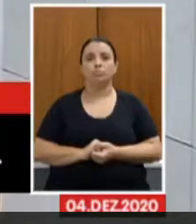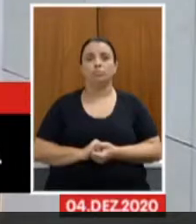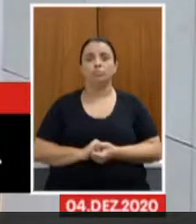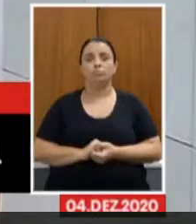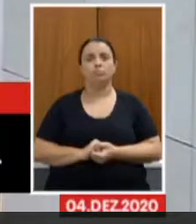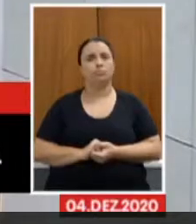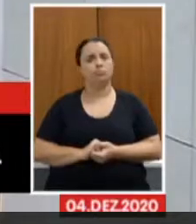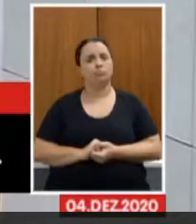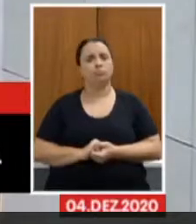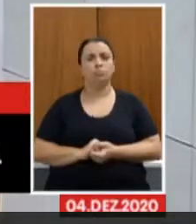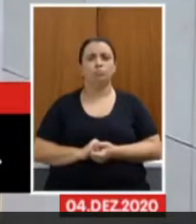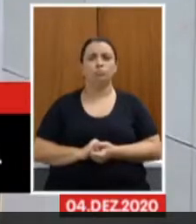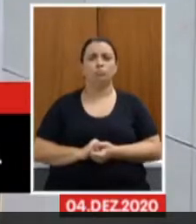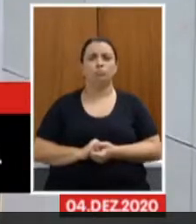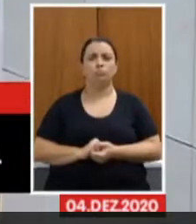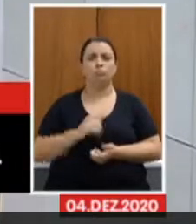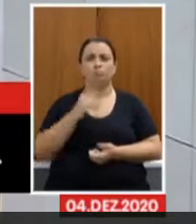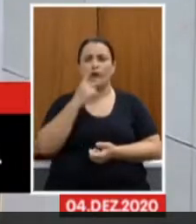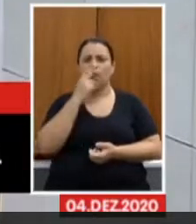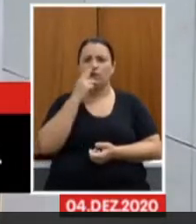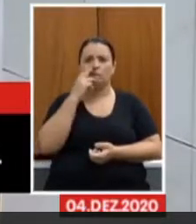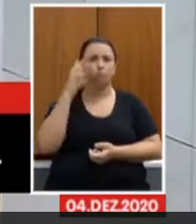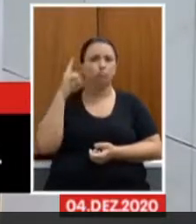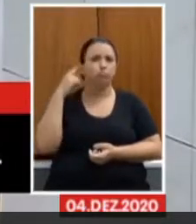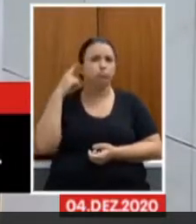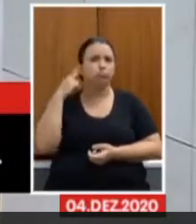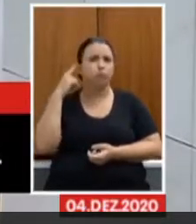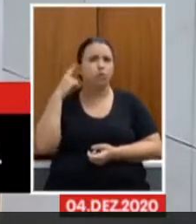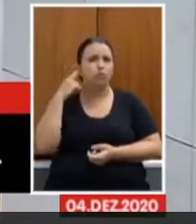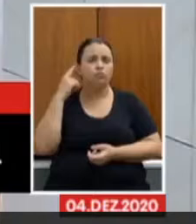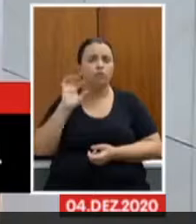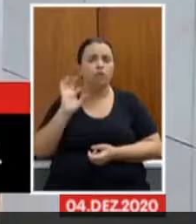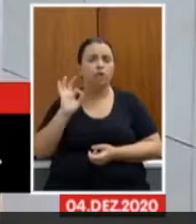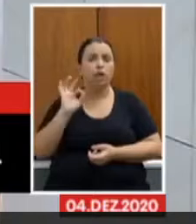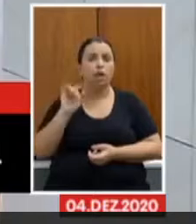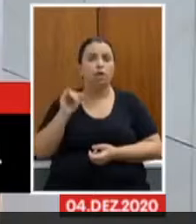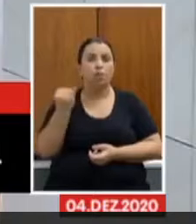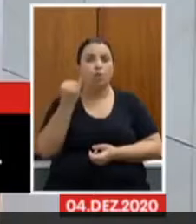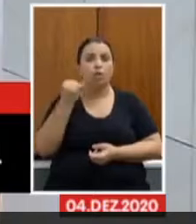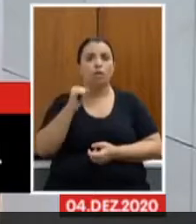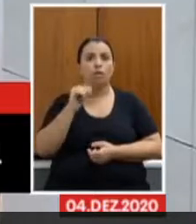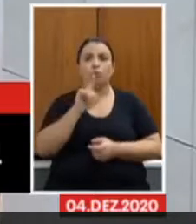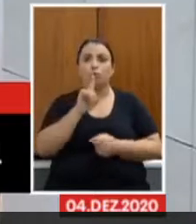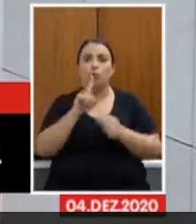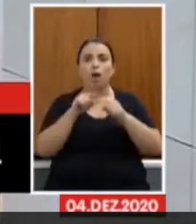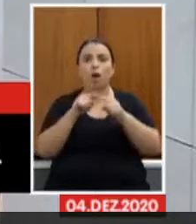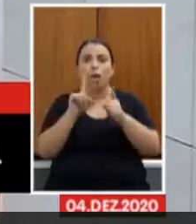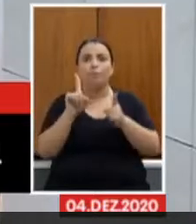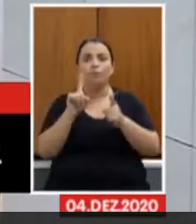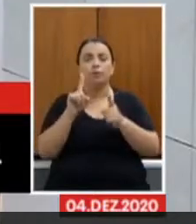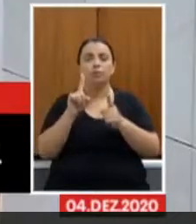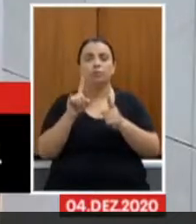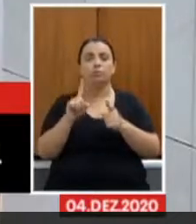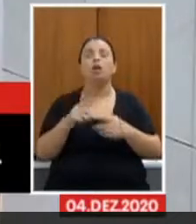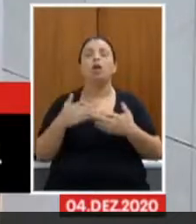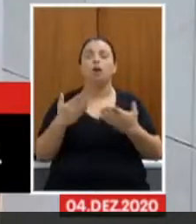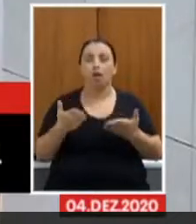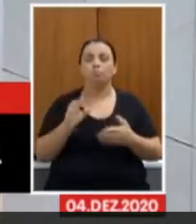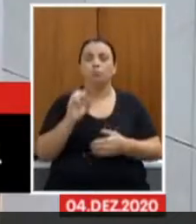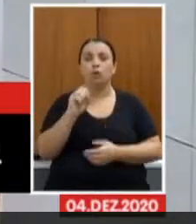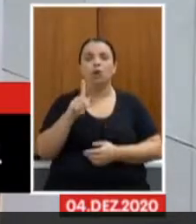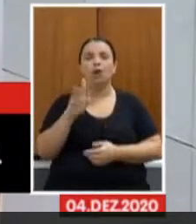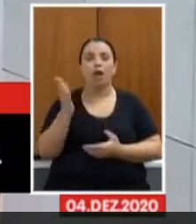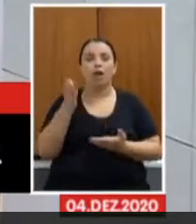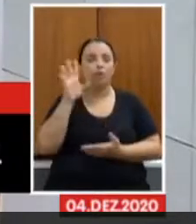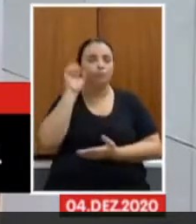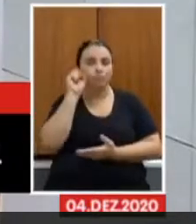Parece que estamos sem o som do deputado Gil Pereira. Deputado, é importante abrir o seu microfone. Está ouvindo agora? Agora sim, estamos lhe